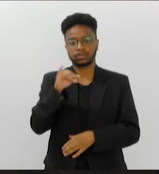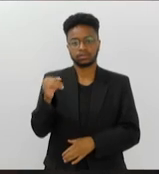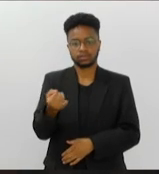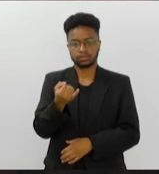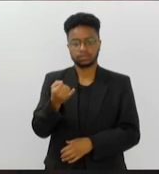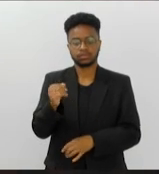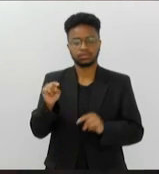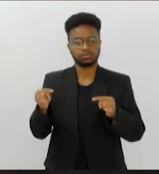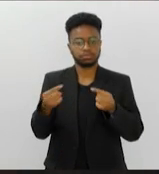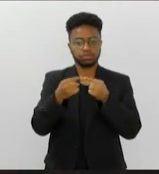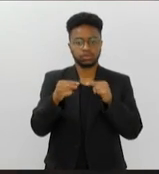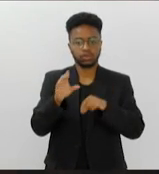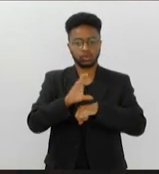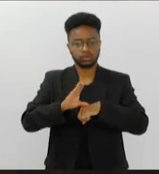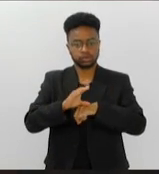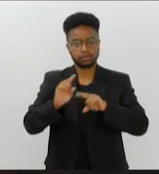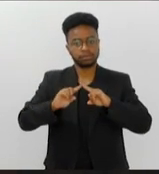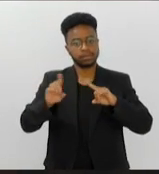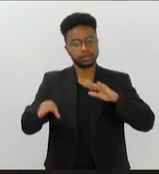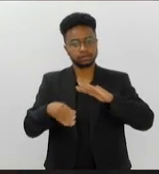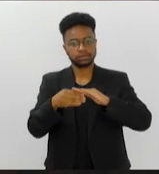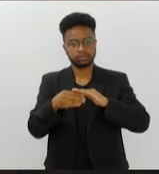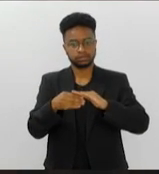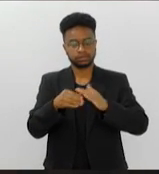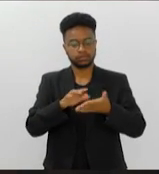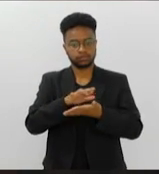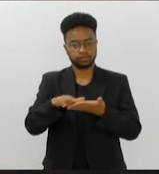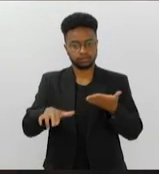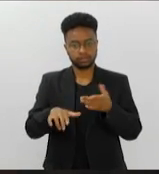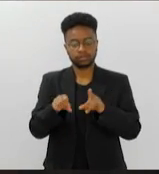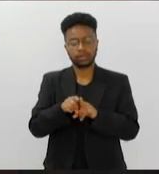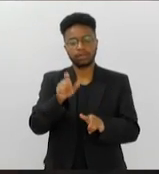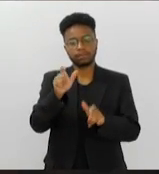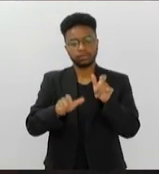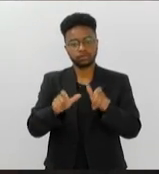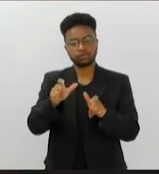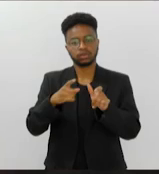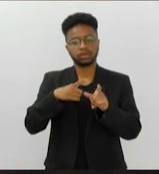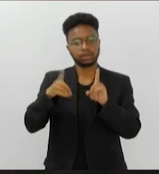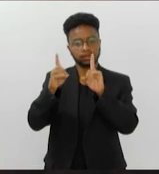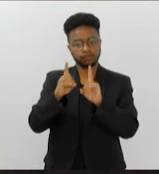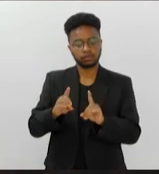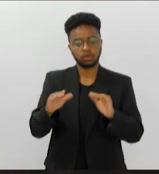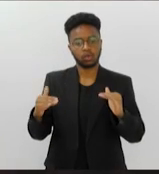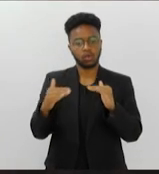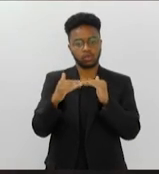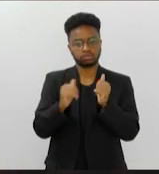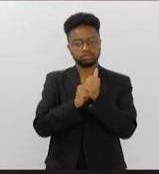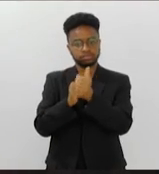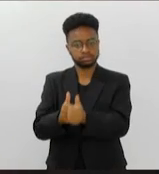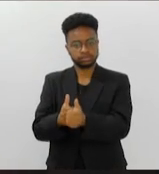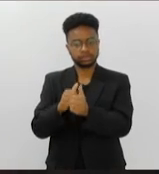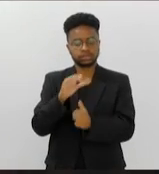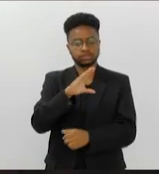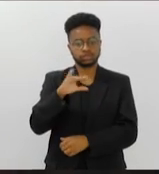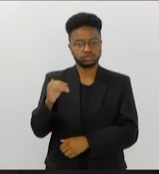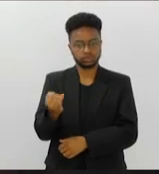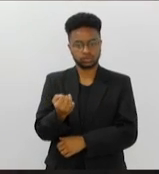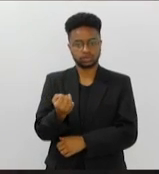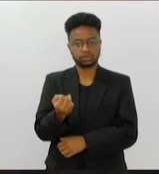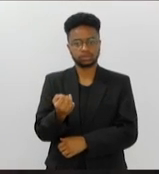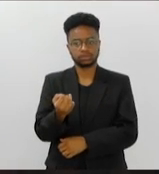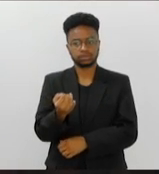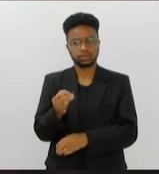Justiça pela constitucionalidade com emendas da pessoa com deficiência, favorável com as emendas da CCJ,